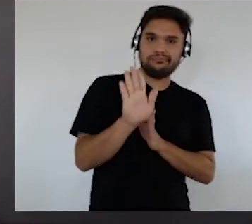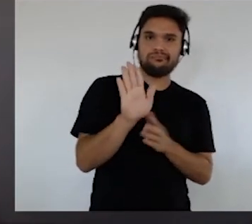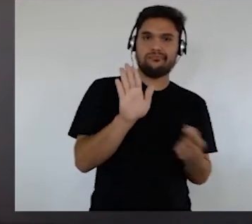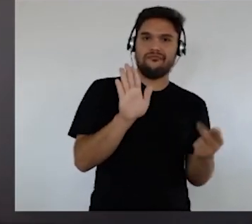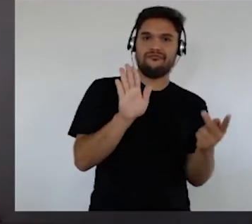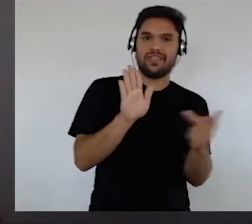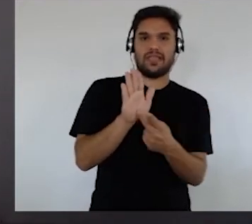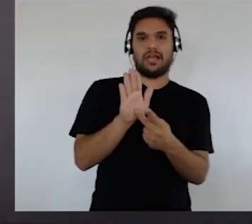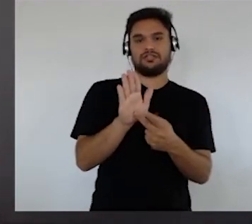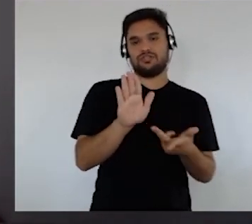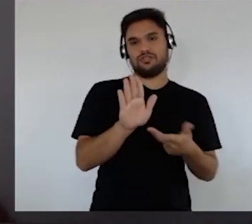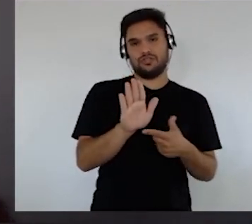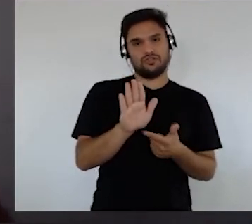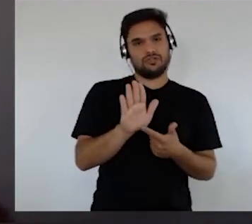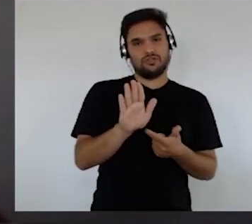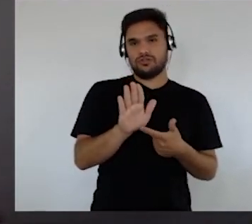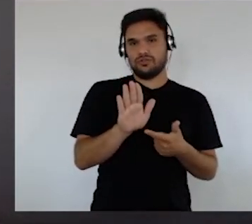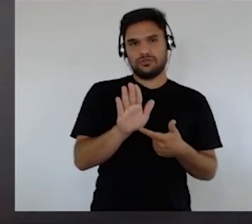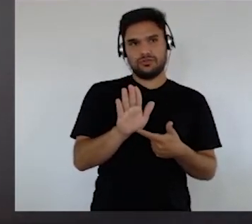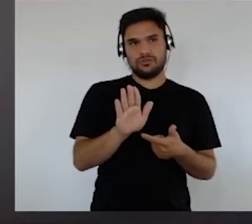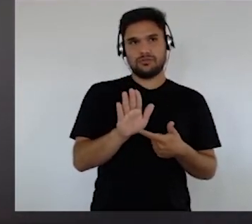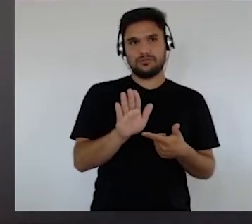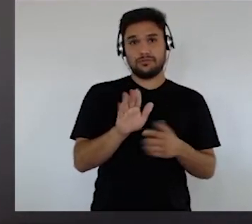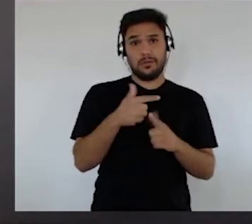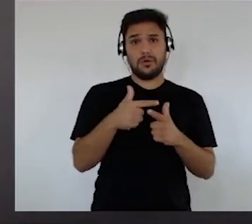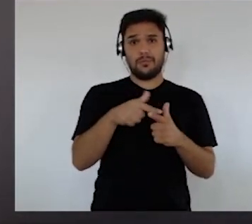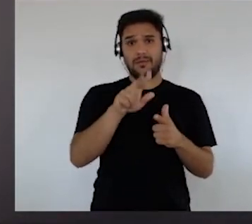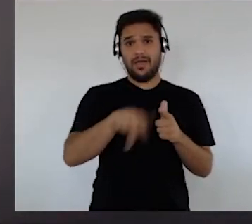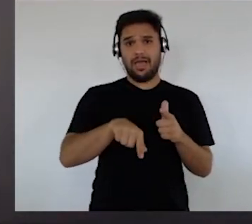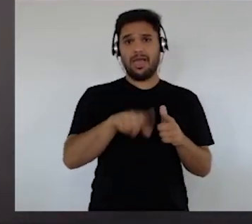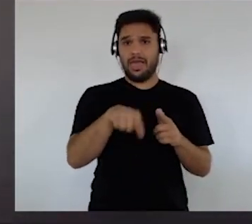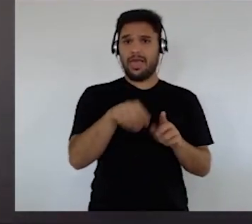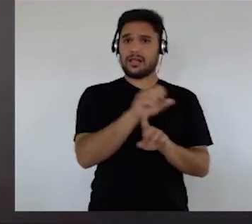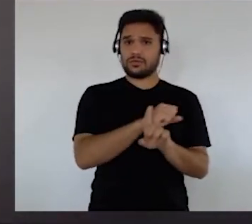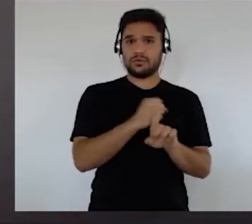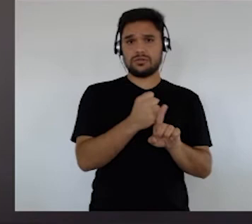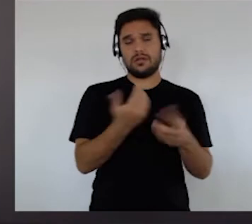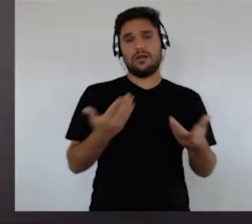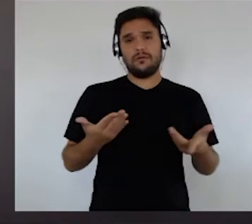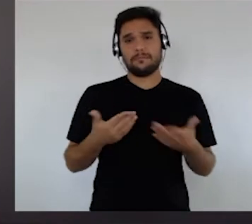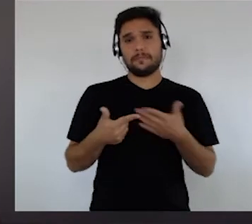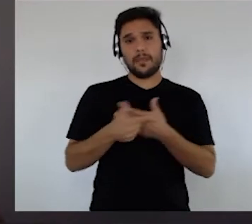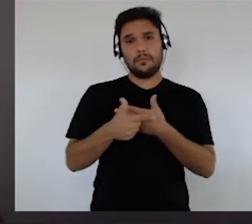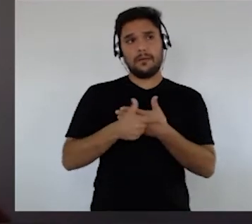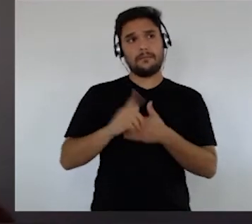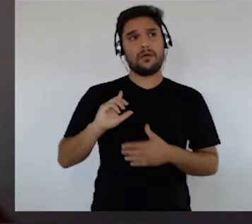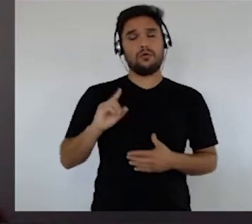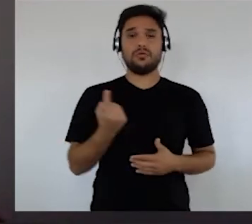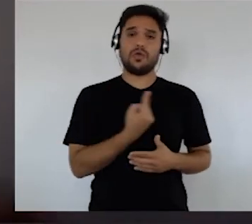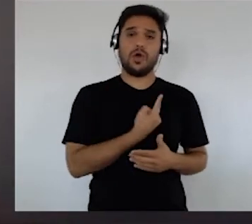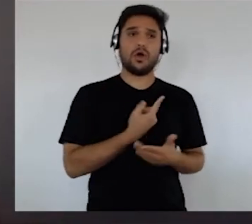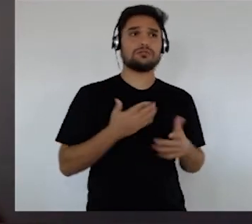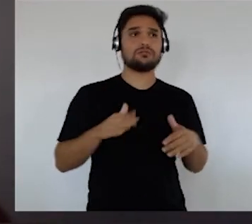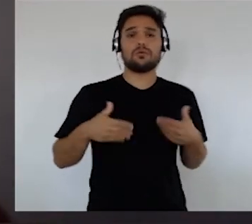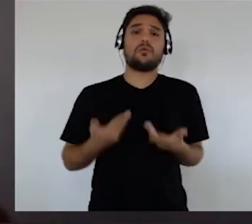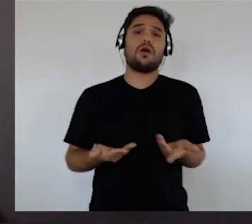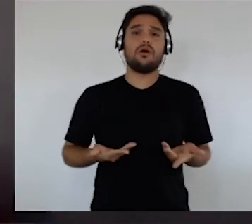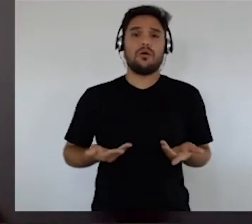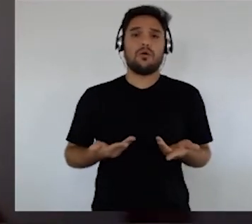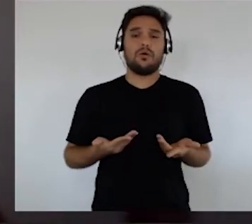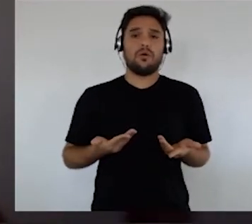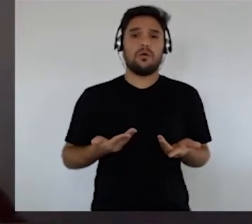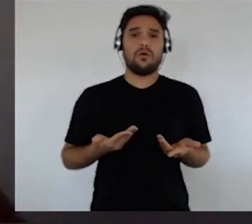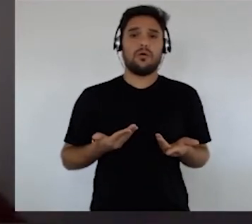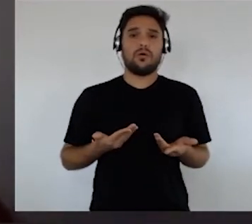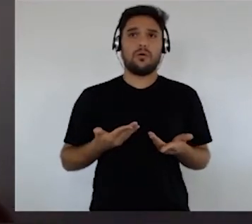estar negando ou estar escondendo essas problemáticas sociais, sabe? Então, qual é a função da gente, né, nesse contexto de pandemia,